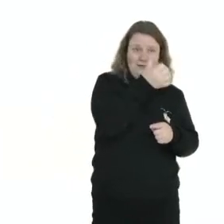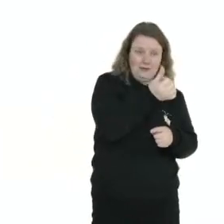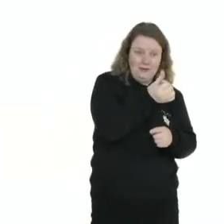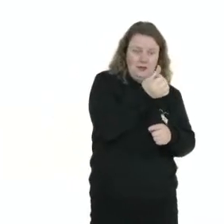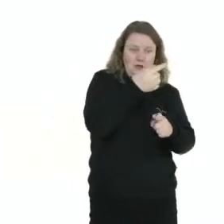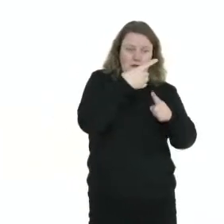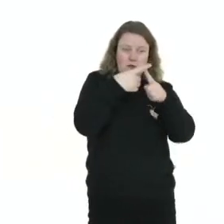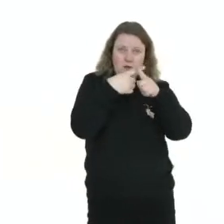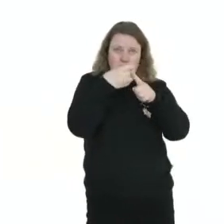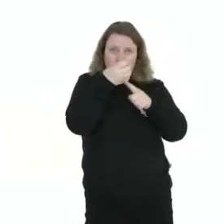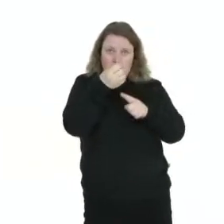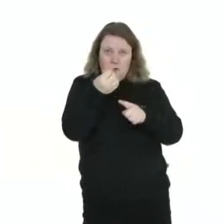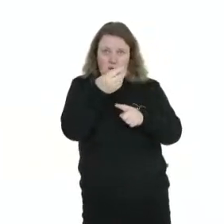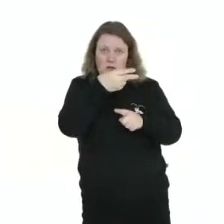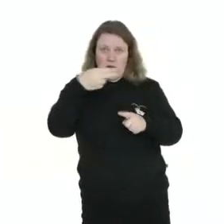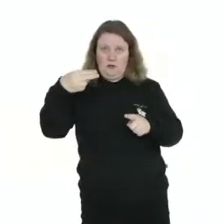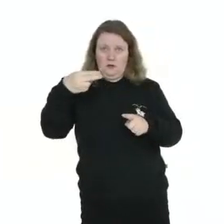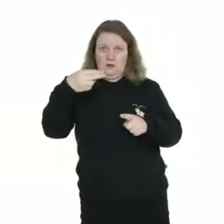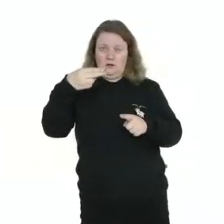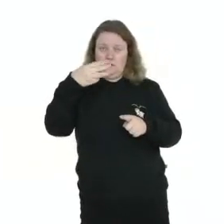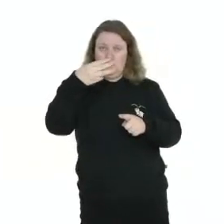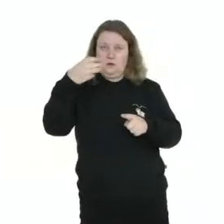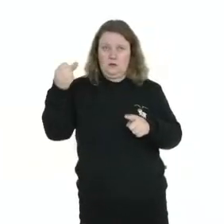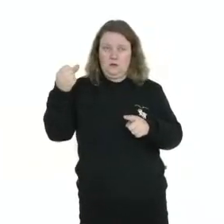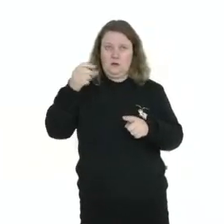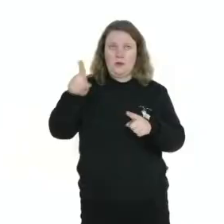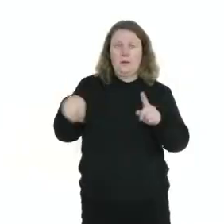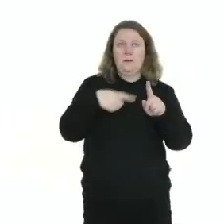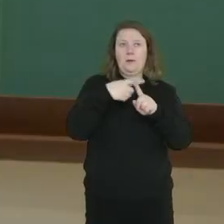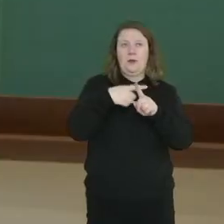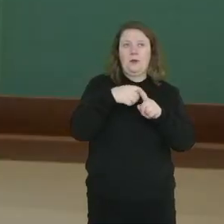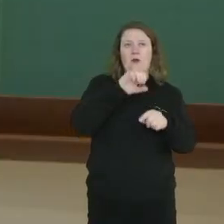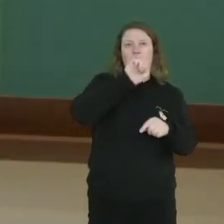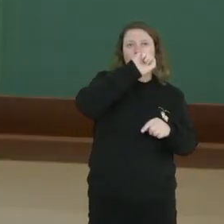que é 36. Mais 8 ao quadrado, que é